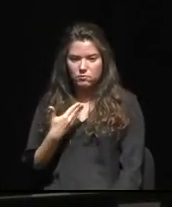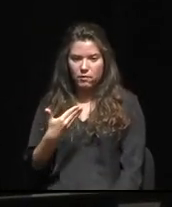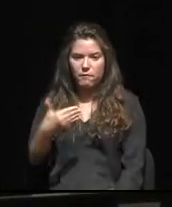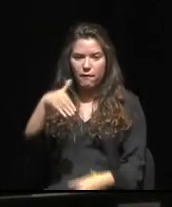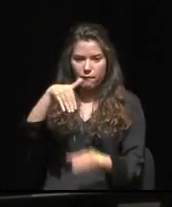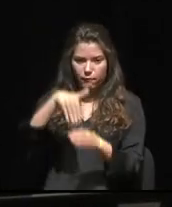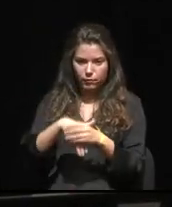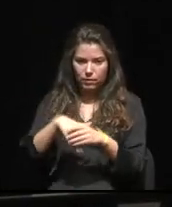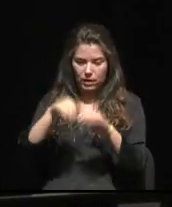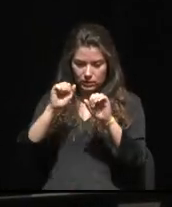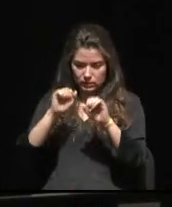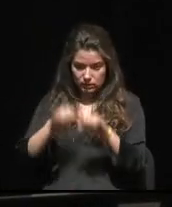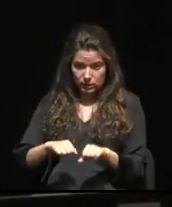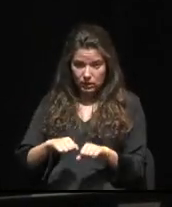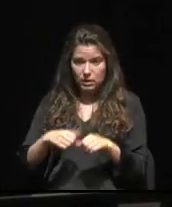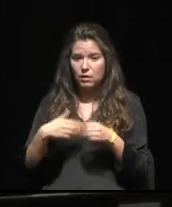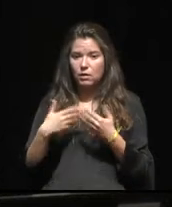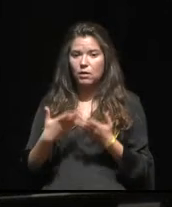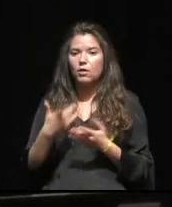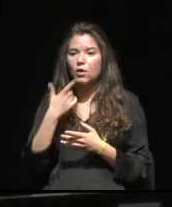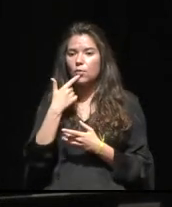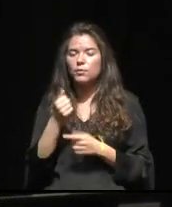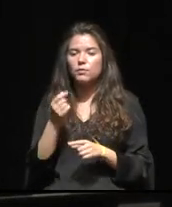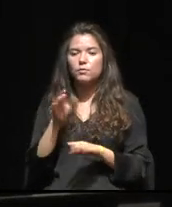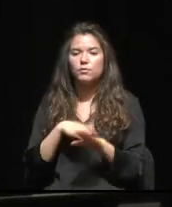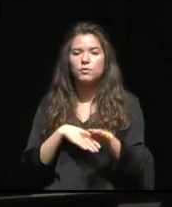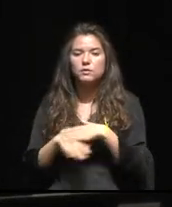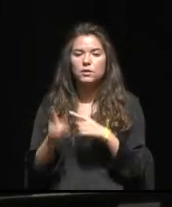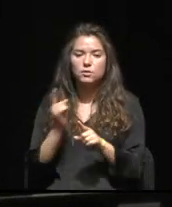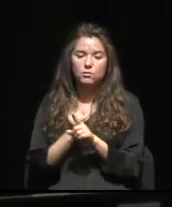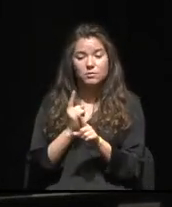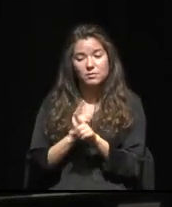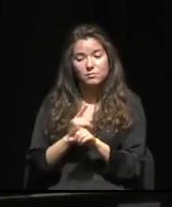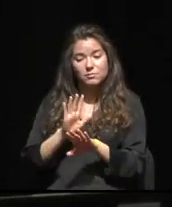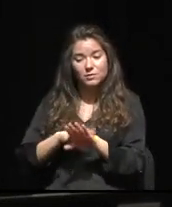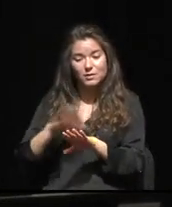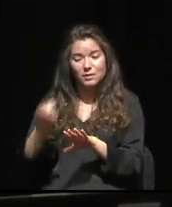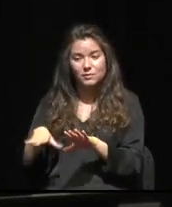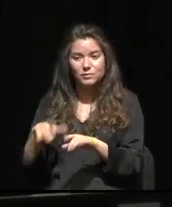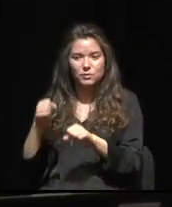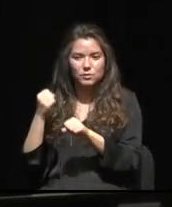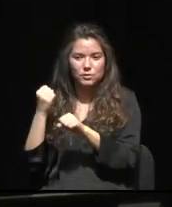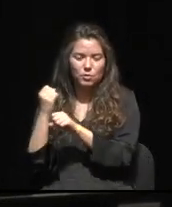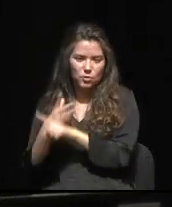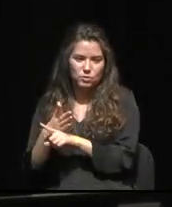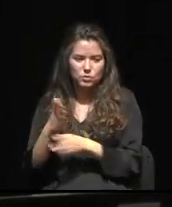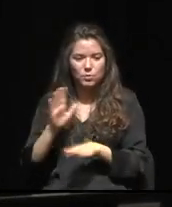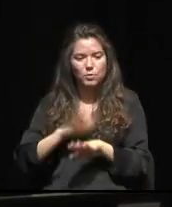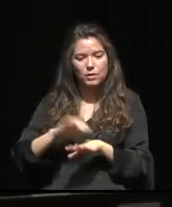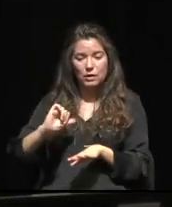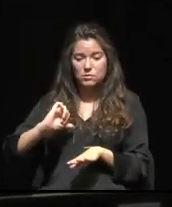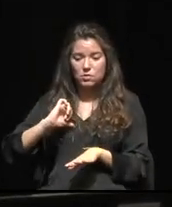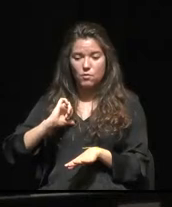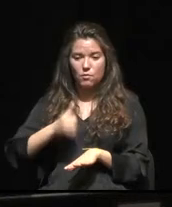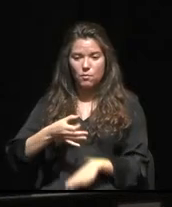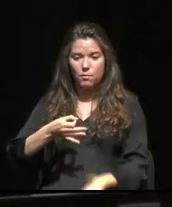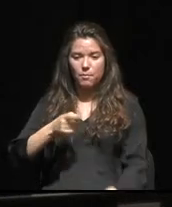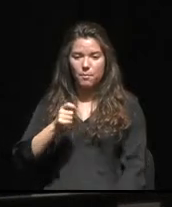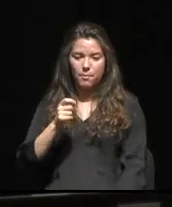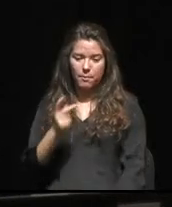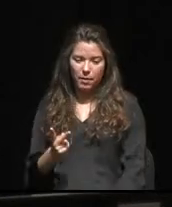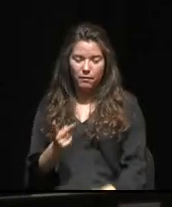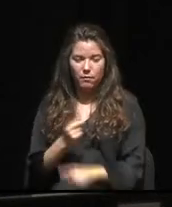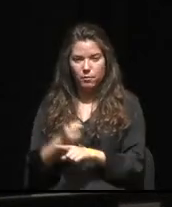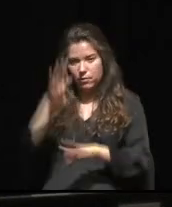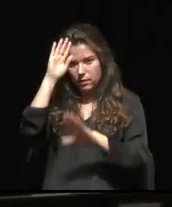a favor já não poderemos fazer o mesmo em relação a outros nomeadamente ao do pev e referir que em matéria de